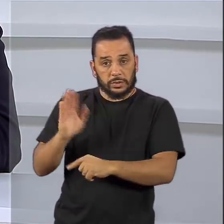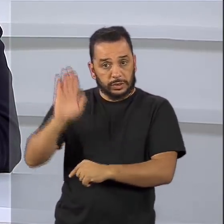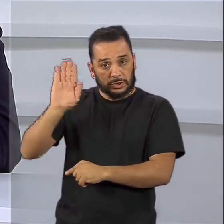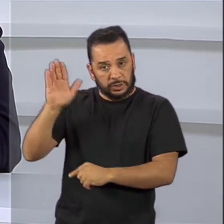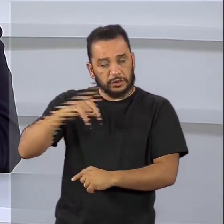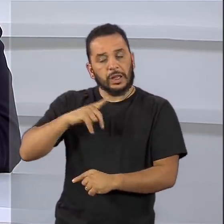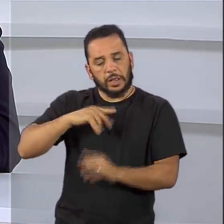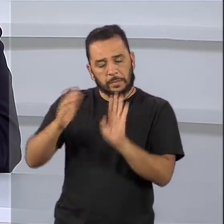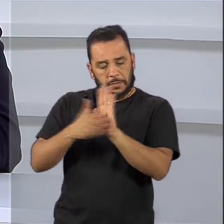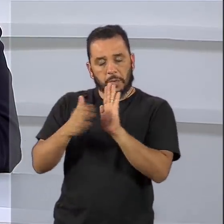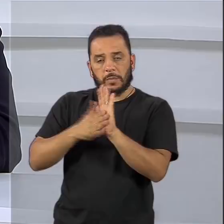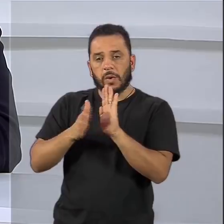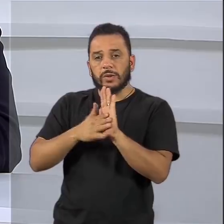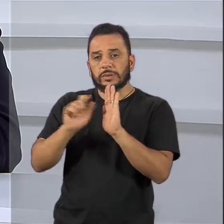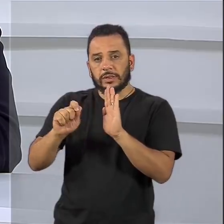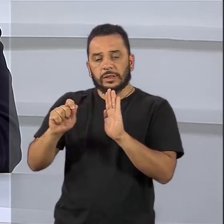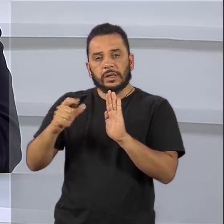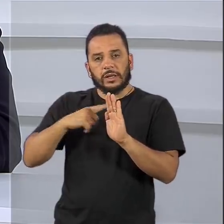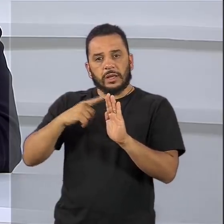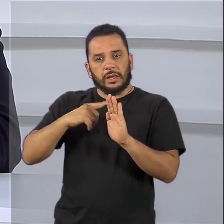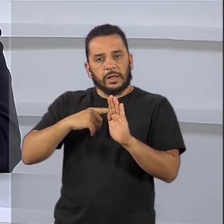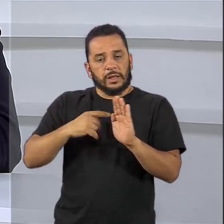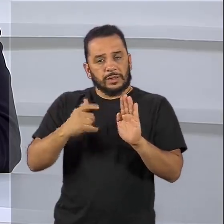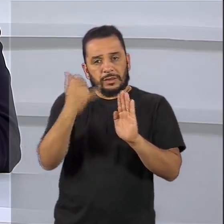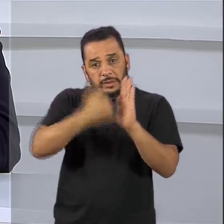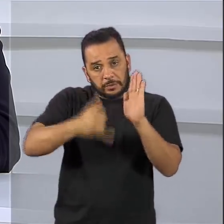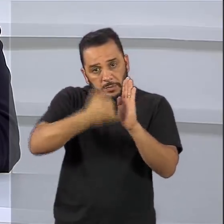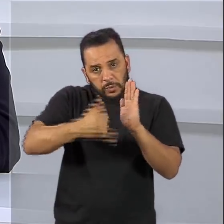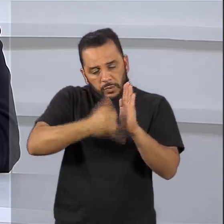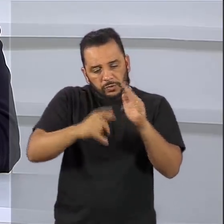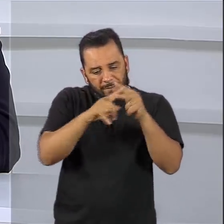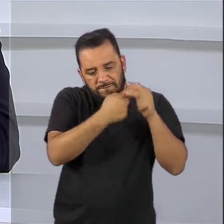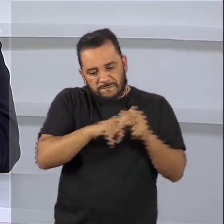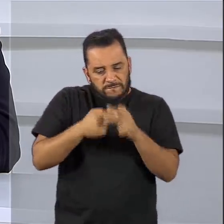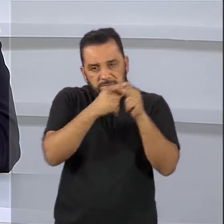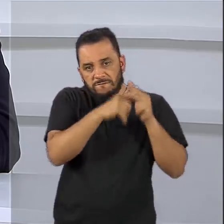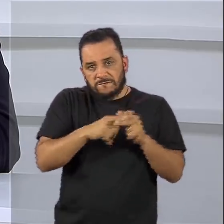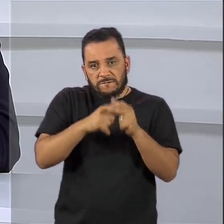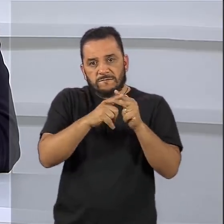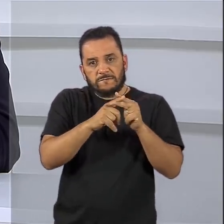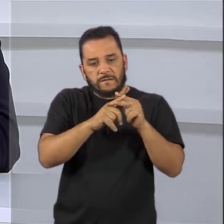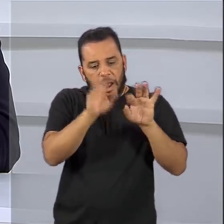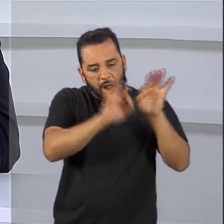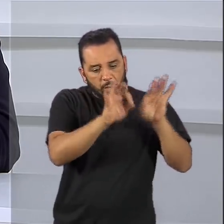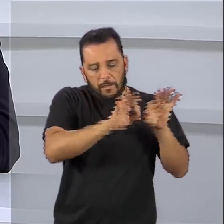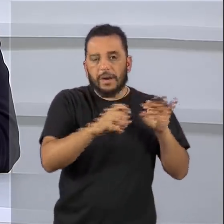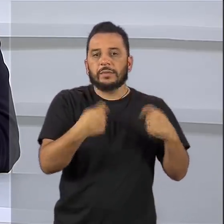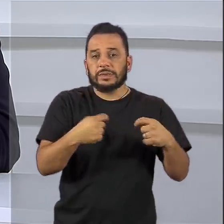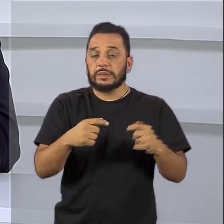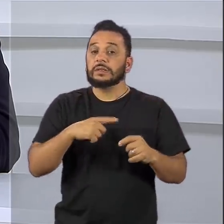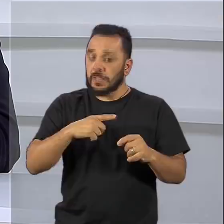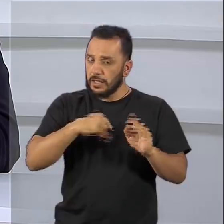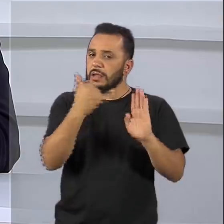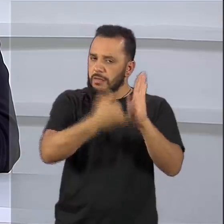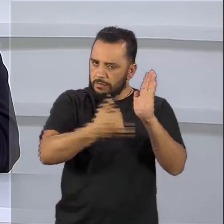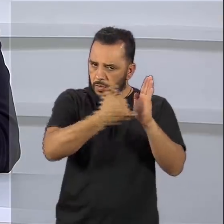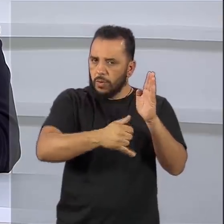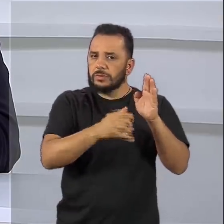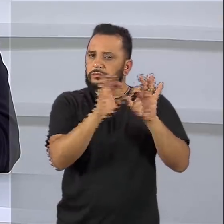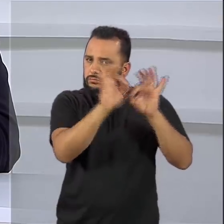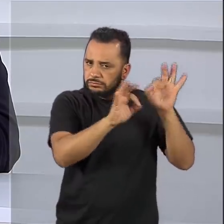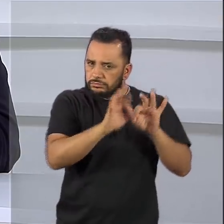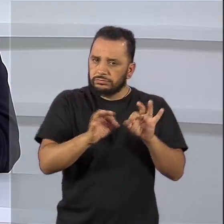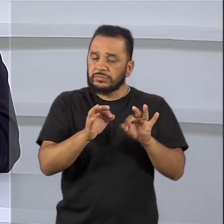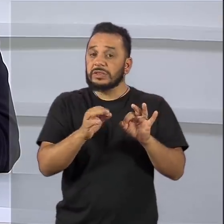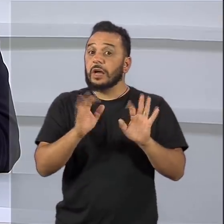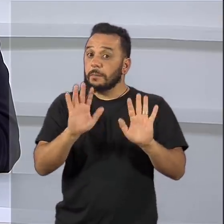reforma tributária do Centro de Cidadania Fiscal, lá do Bernardo Api. Esse é um traço interessante, né? Porque a reforma tributária é uma coisa muito difícil